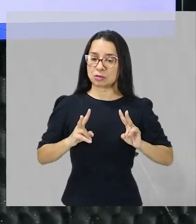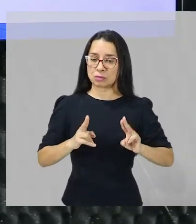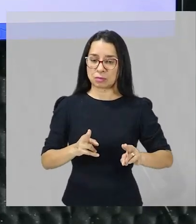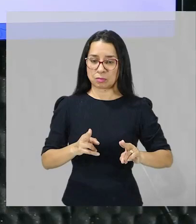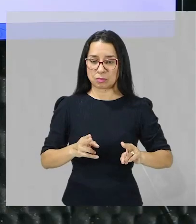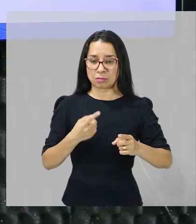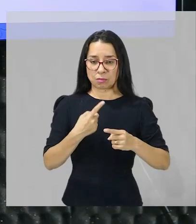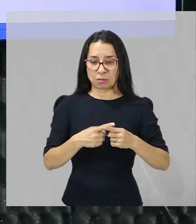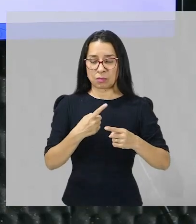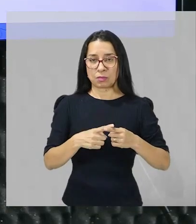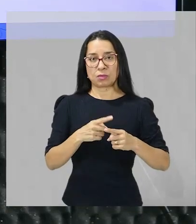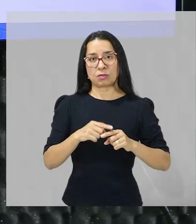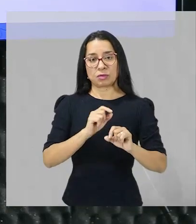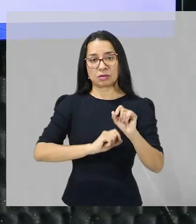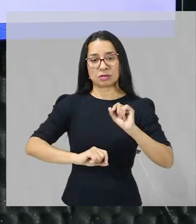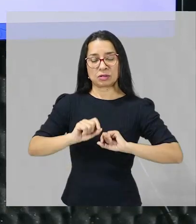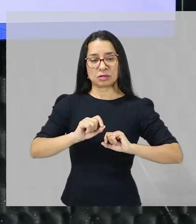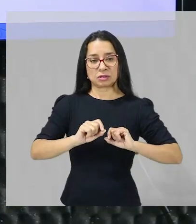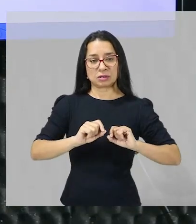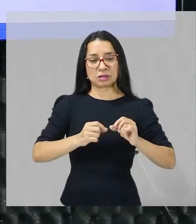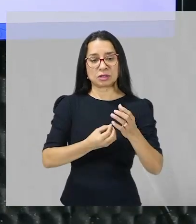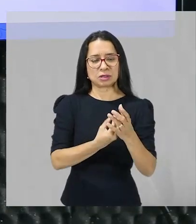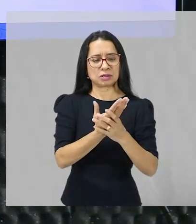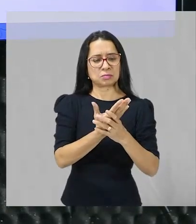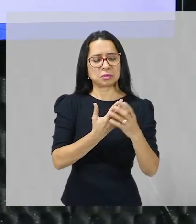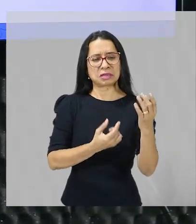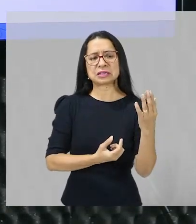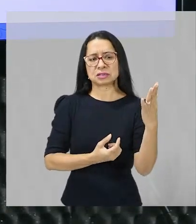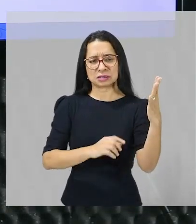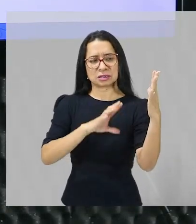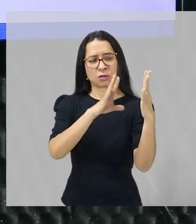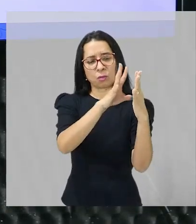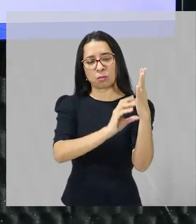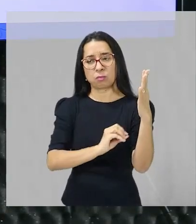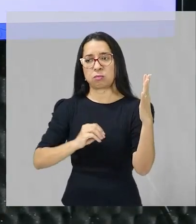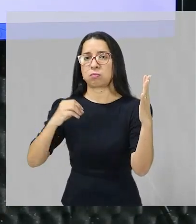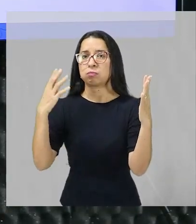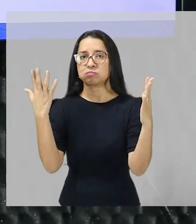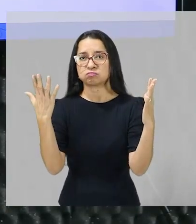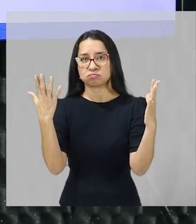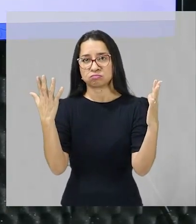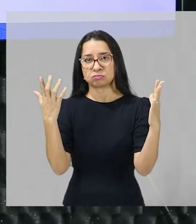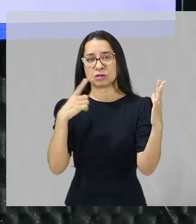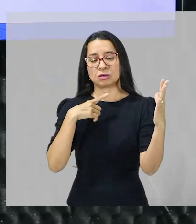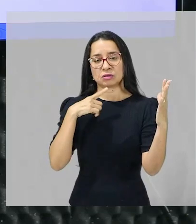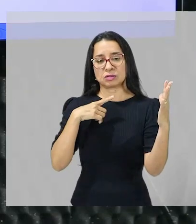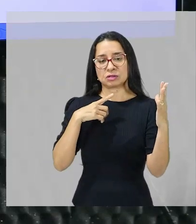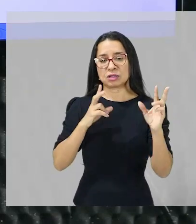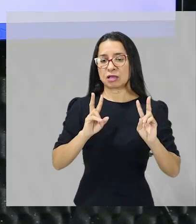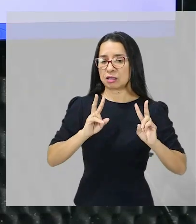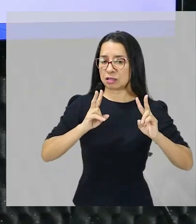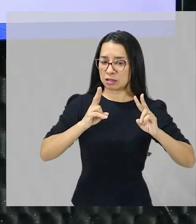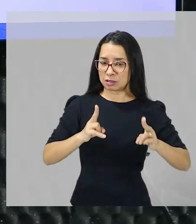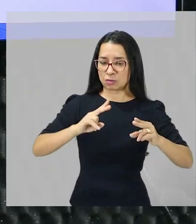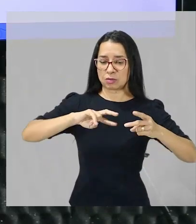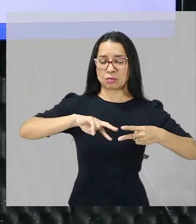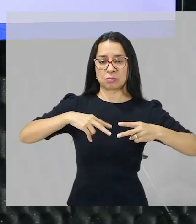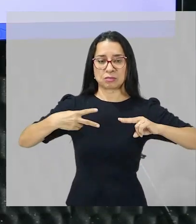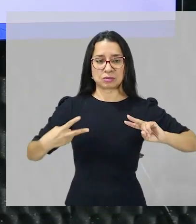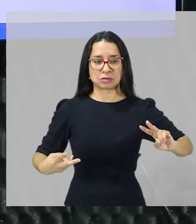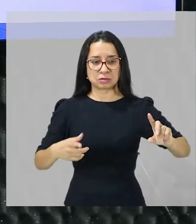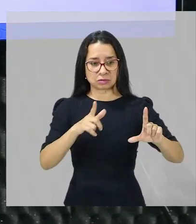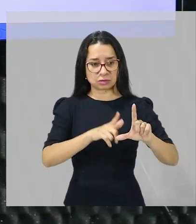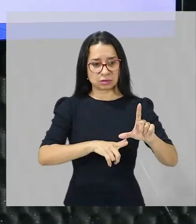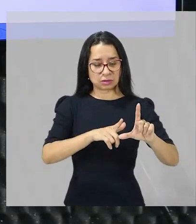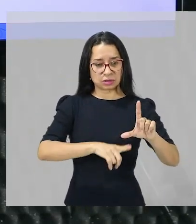são clones, tá? Apresentam a mesma constituição genética. E aí, só para a gente conferir mesmo se a letra C está errada,